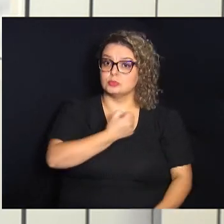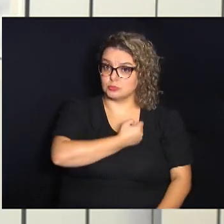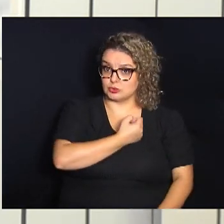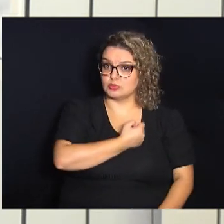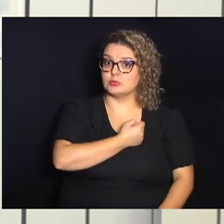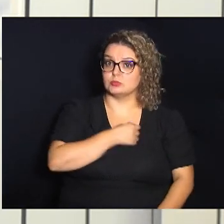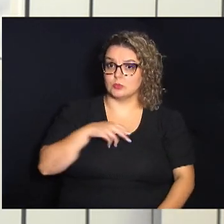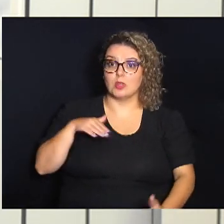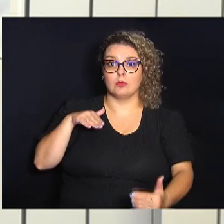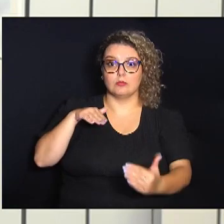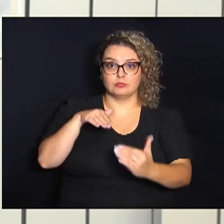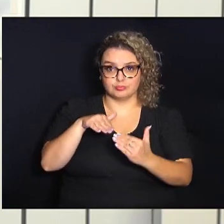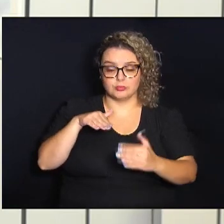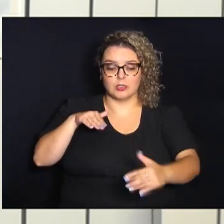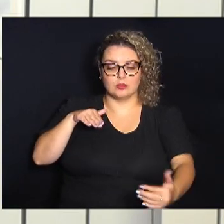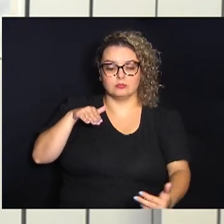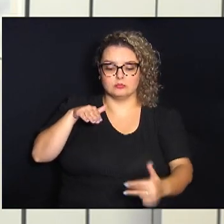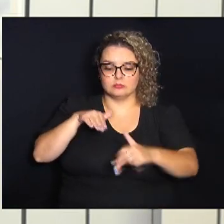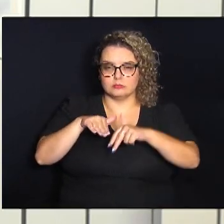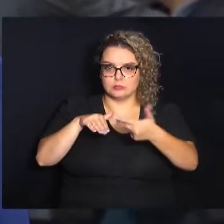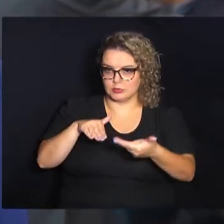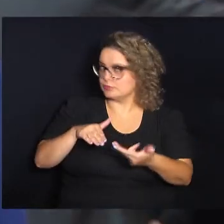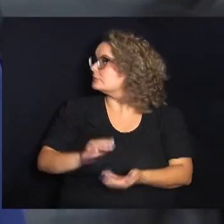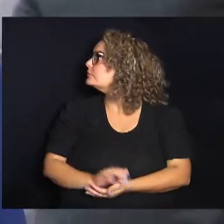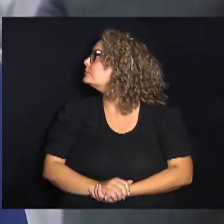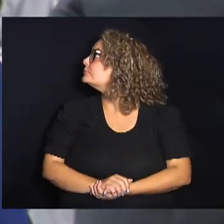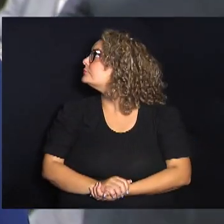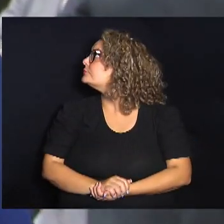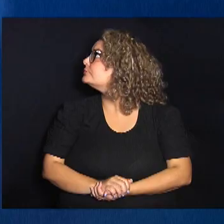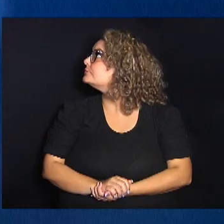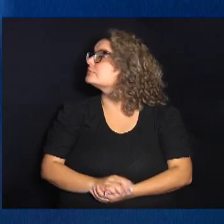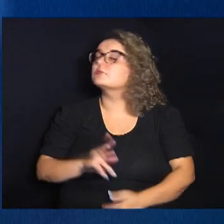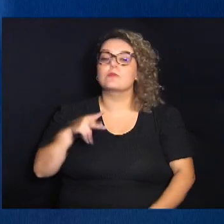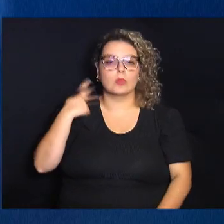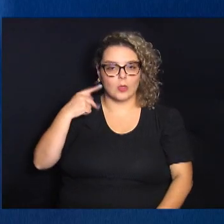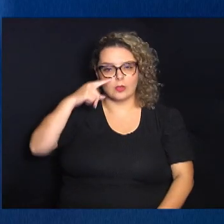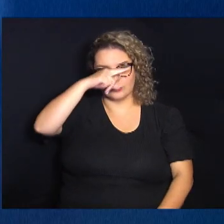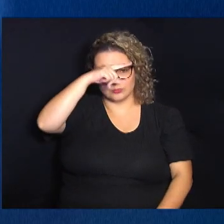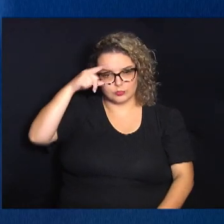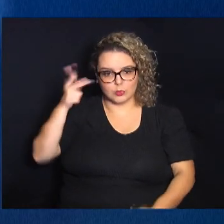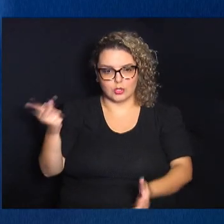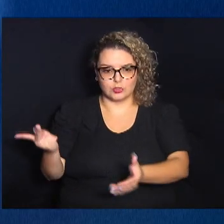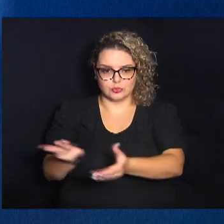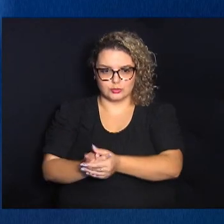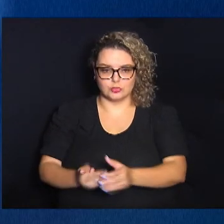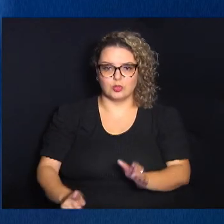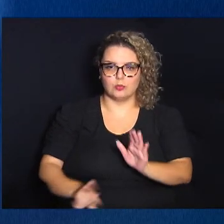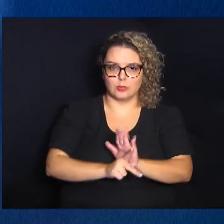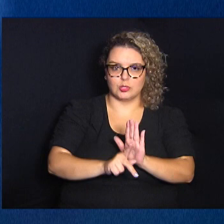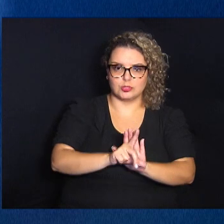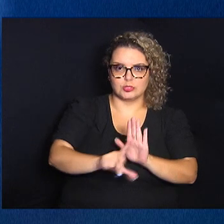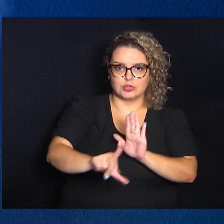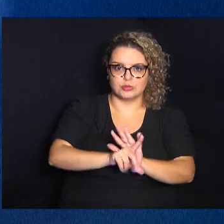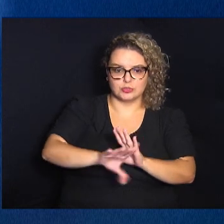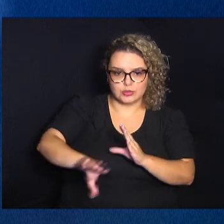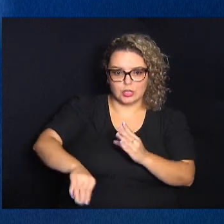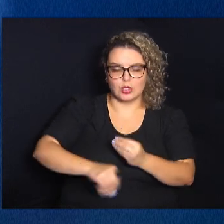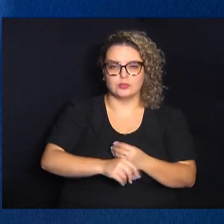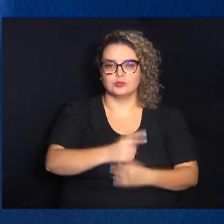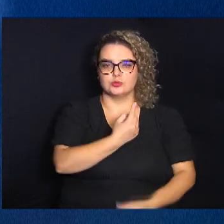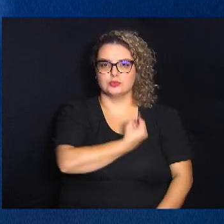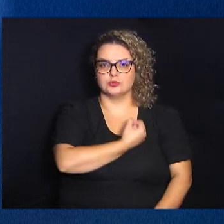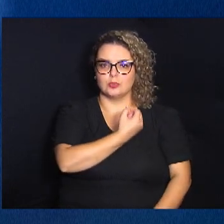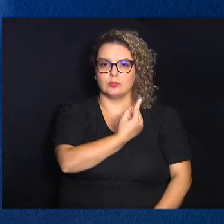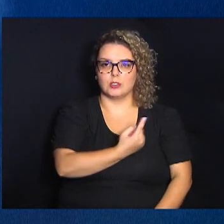de atropelamentos. O vereador Otto Alejandro protocolou o projeto de lei complementar número 11